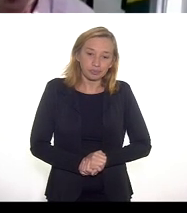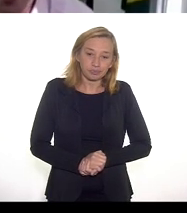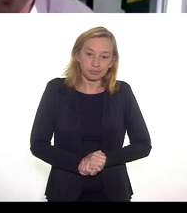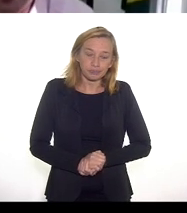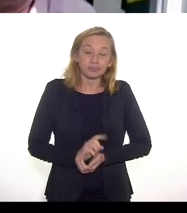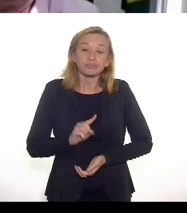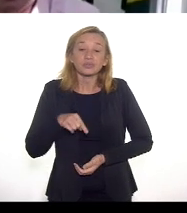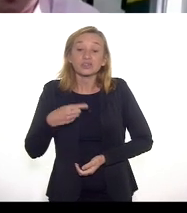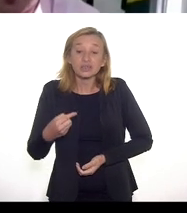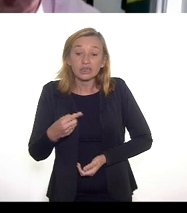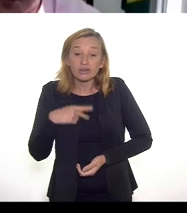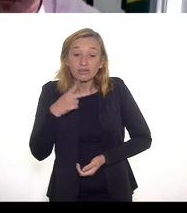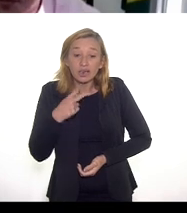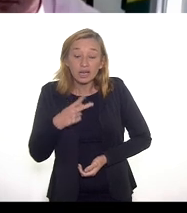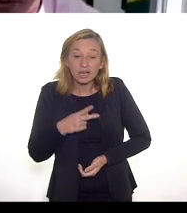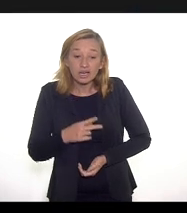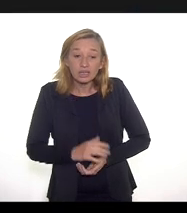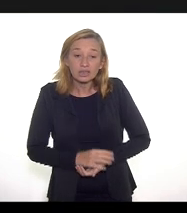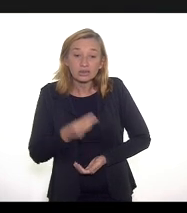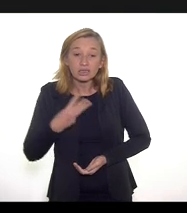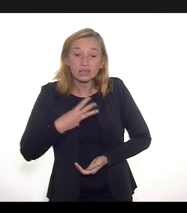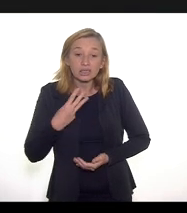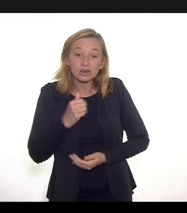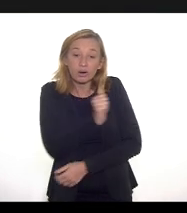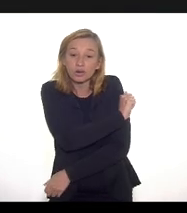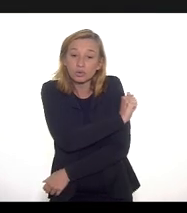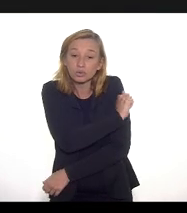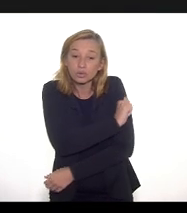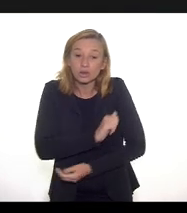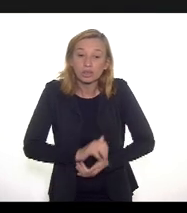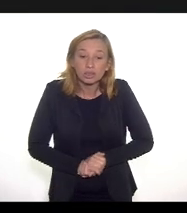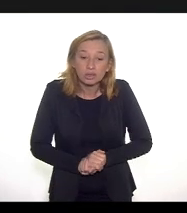Quem vai complementar a fala? Terceiro estudante.